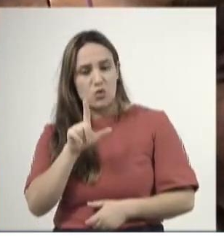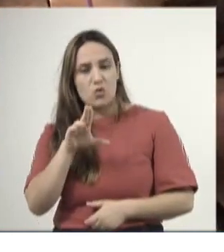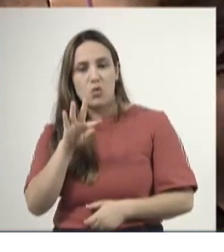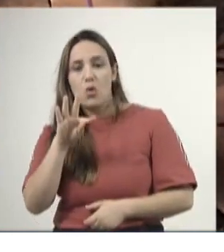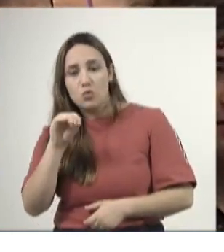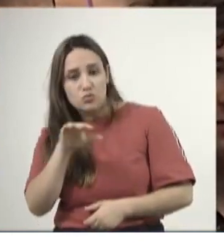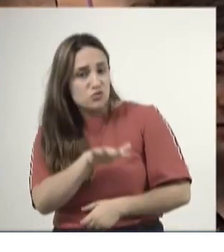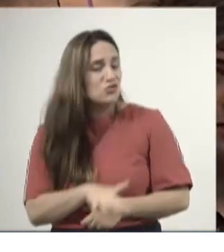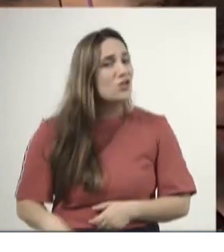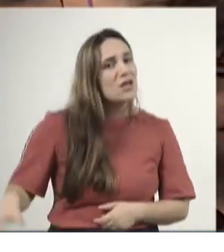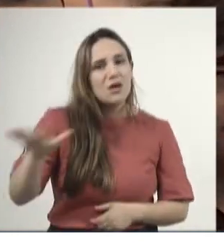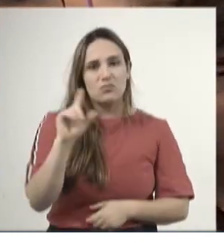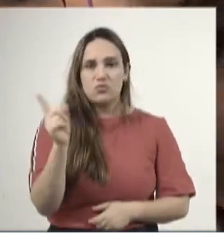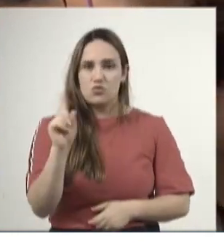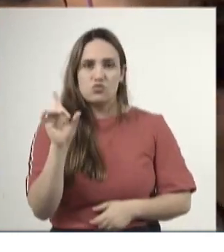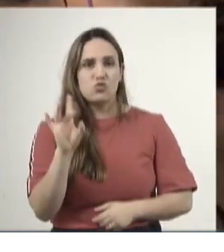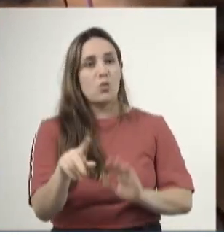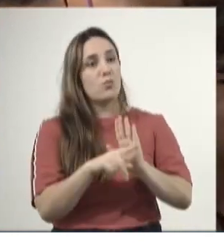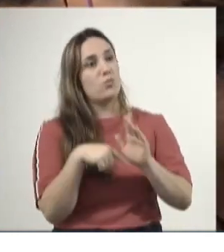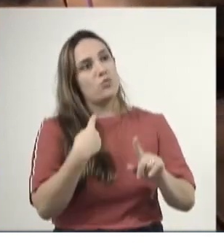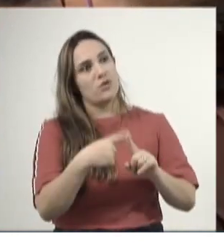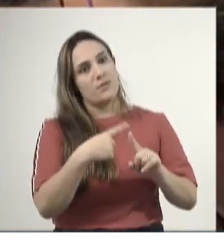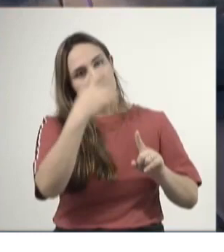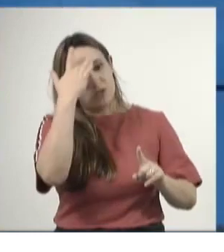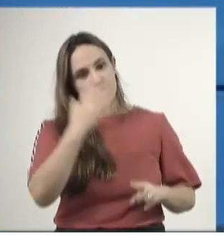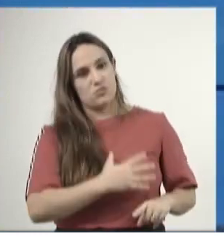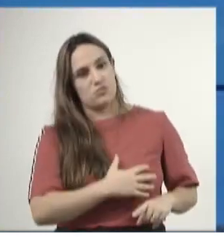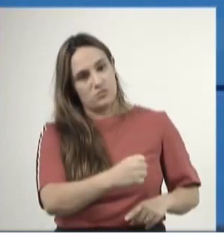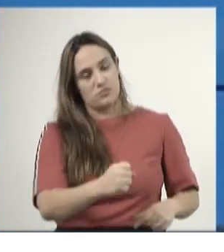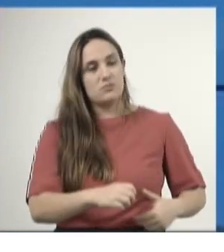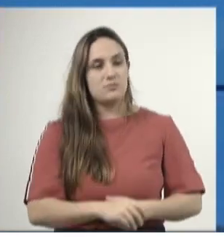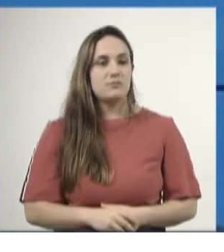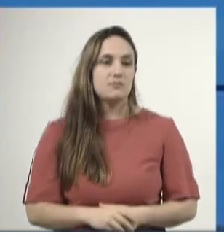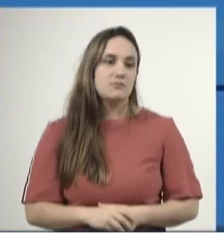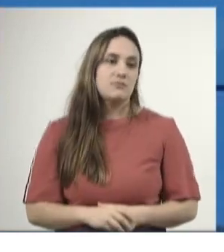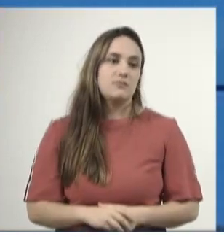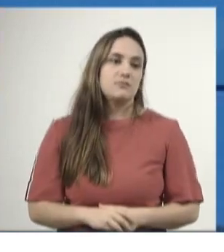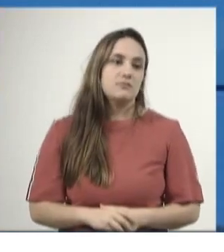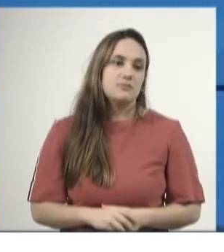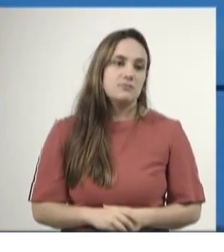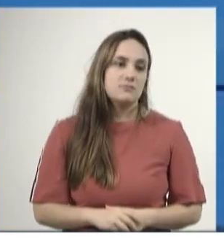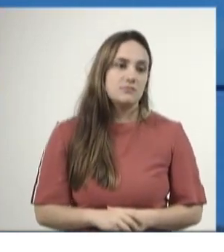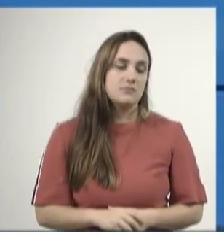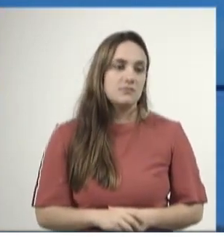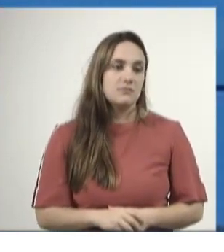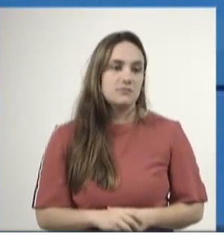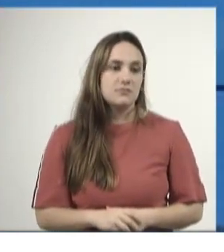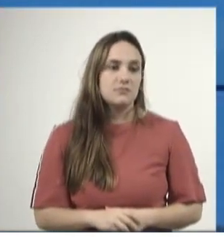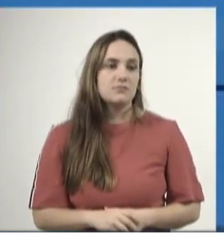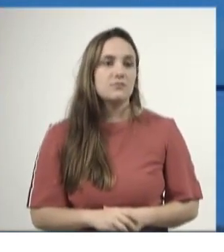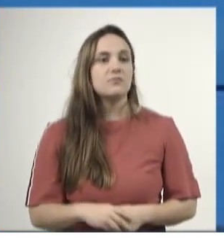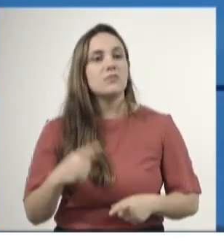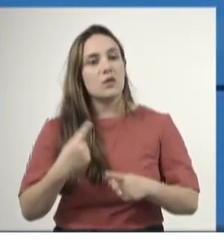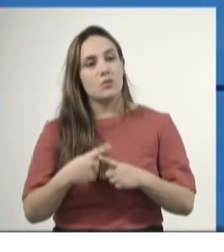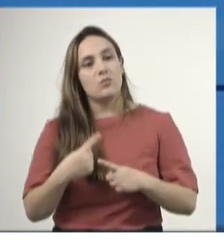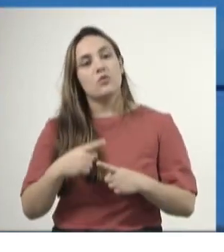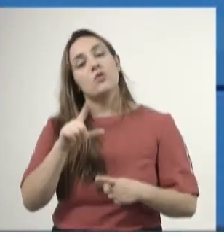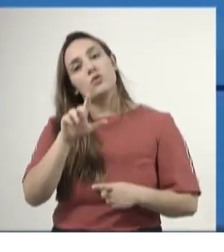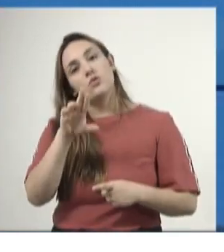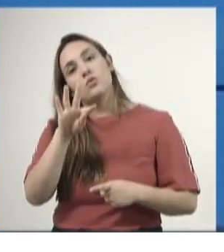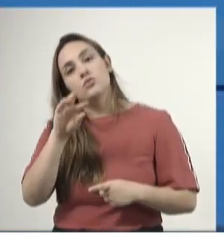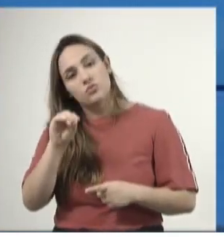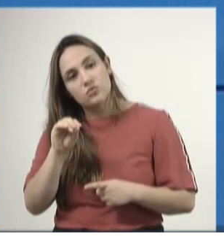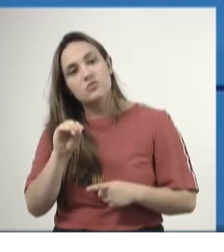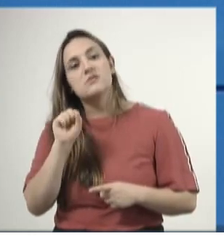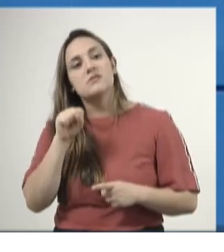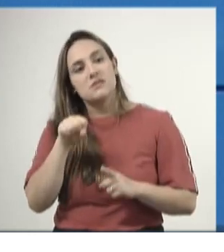uma maneira geral. De uma maneira ampla, enxergar o luto de uma maneira ampla, porque esse luto repercute na